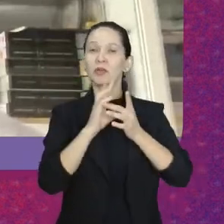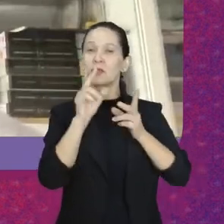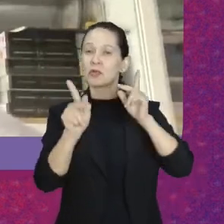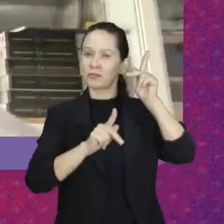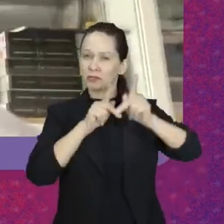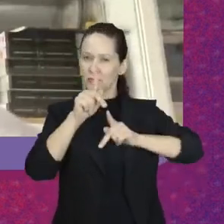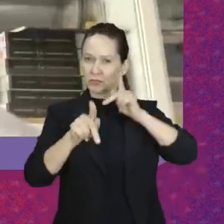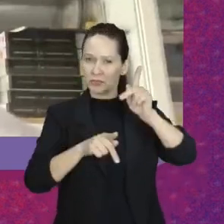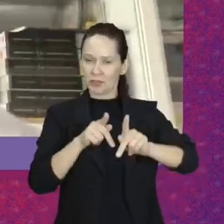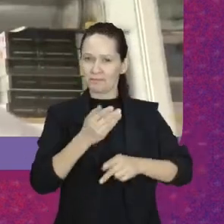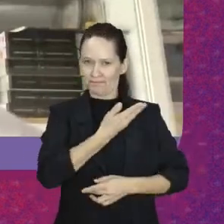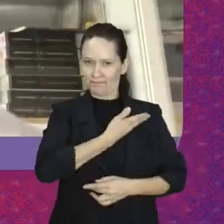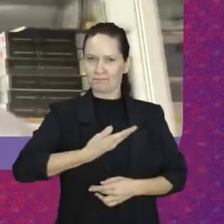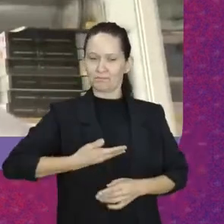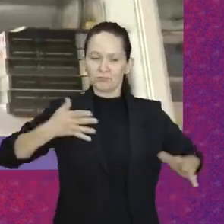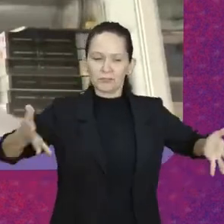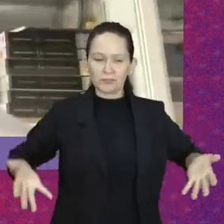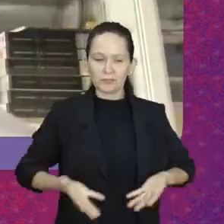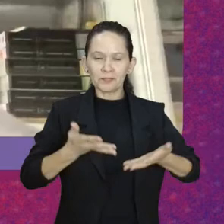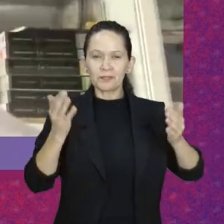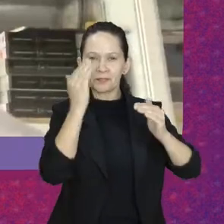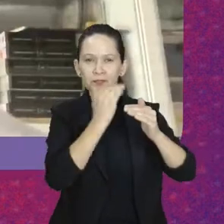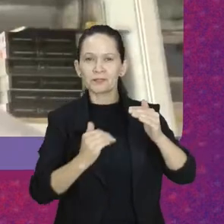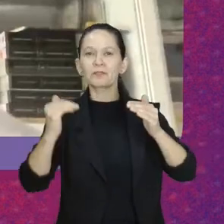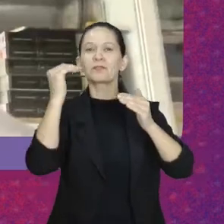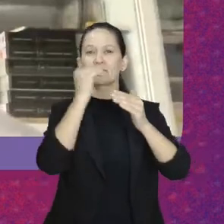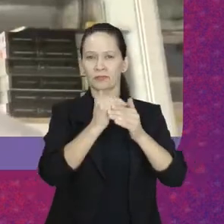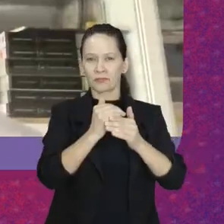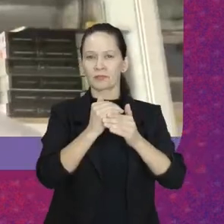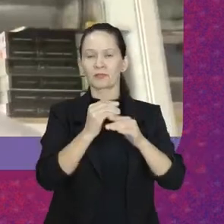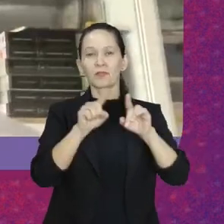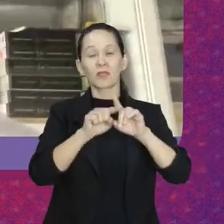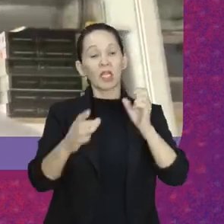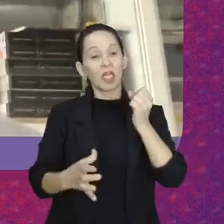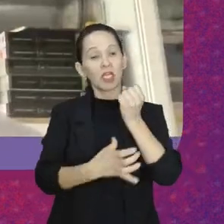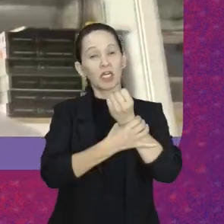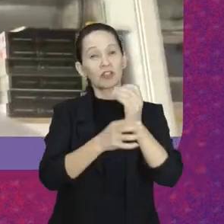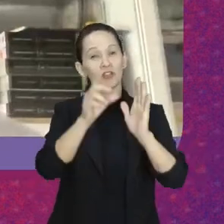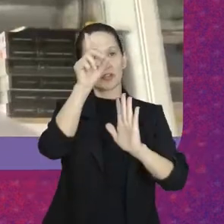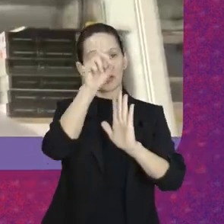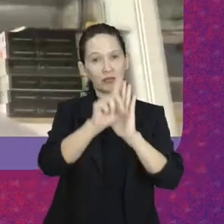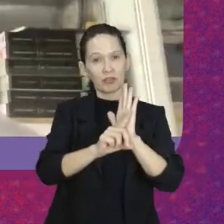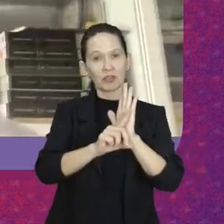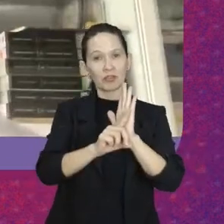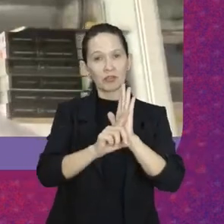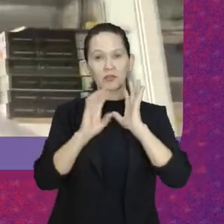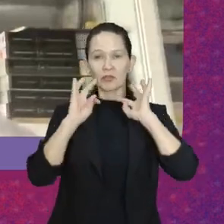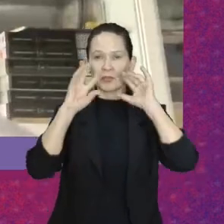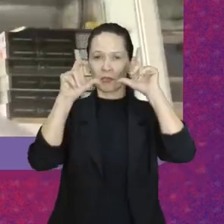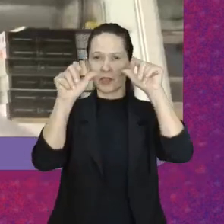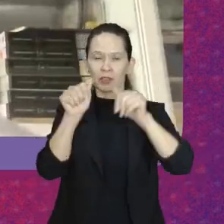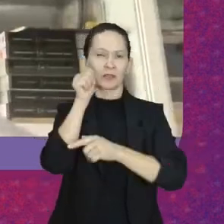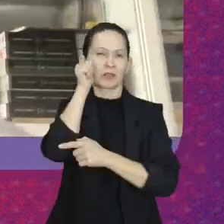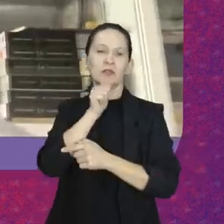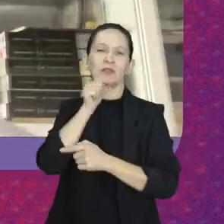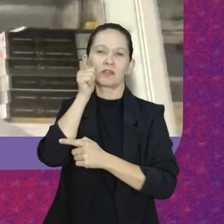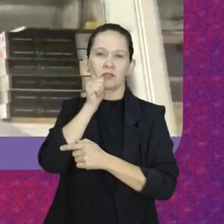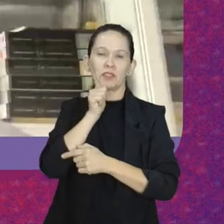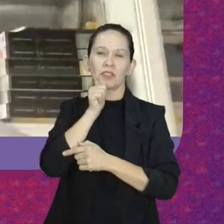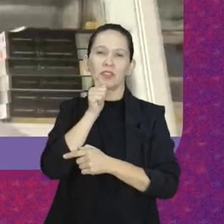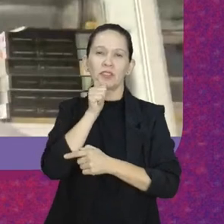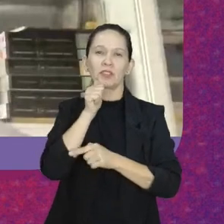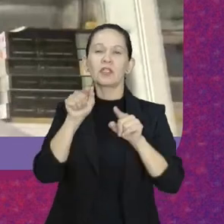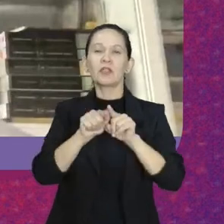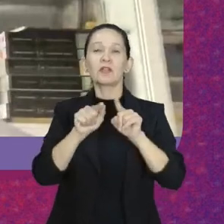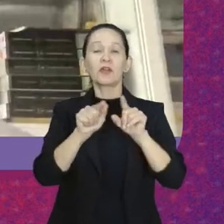popular, que promova a igualdade e a garantia dos direitos para todas as mulheres e entre as